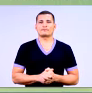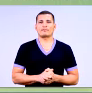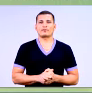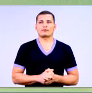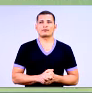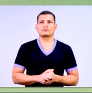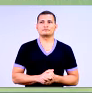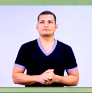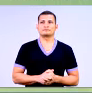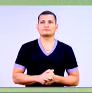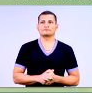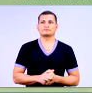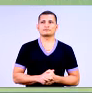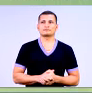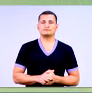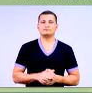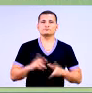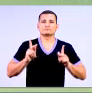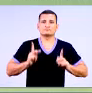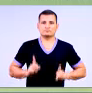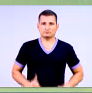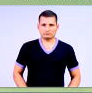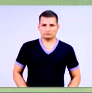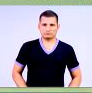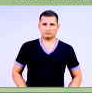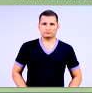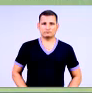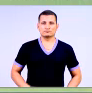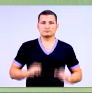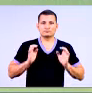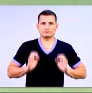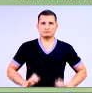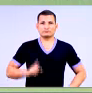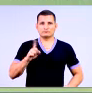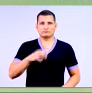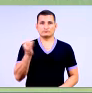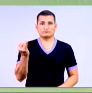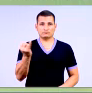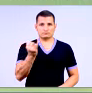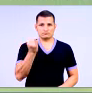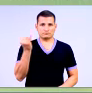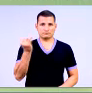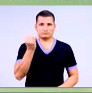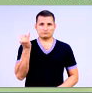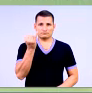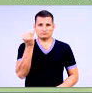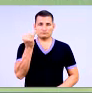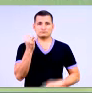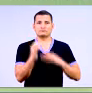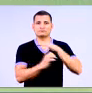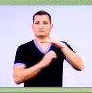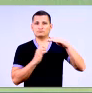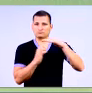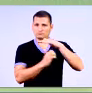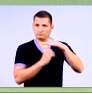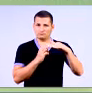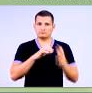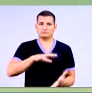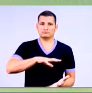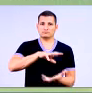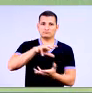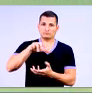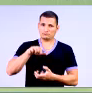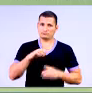profissionais. Uma postura ética é fundamental para a sobrevivência da empresa no mundo